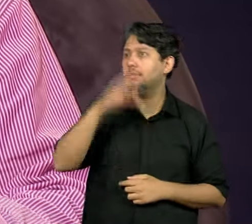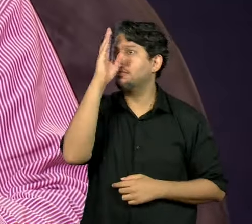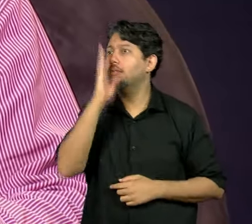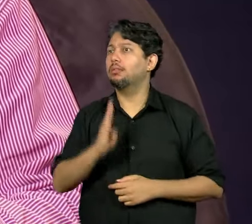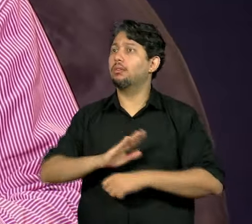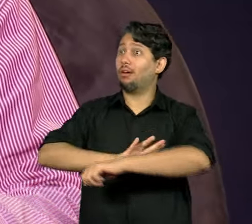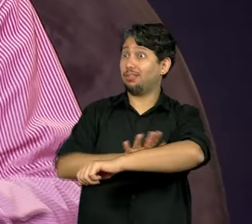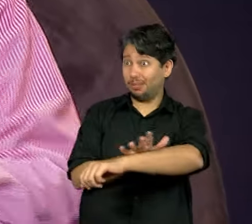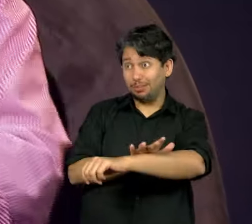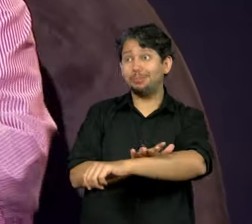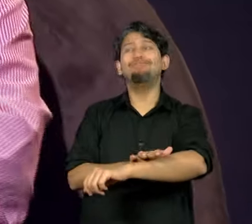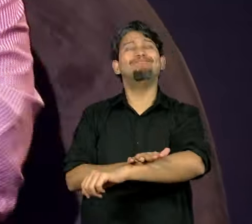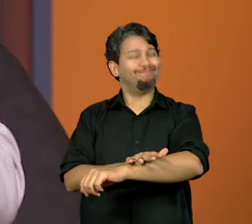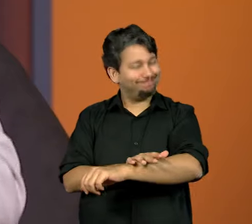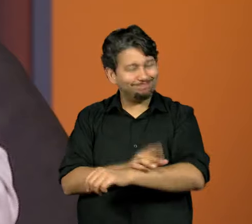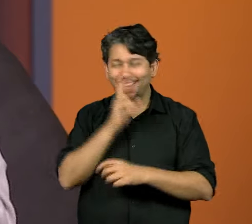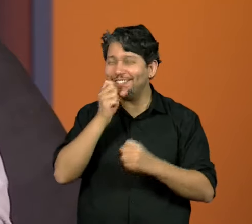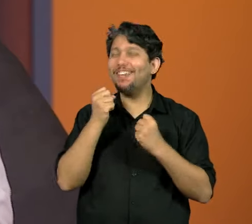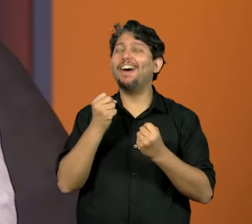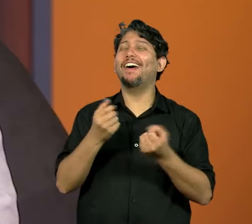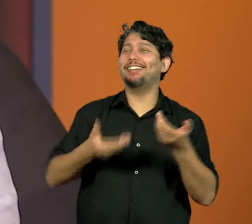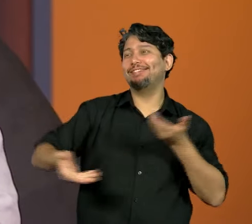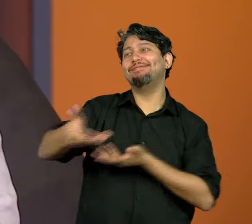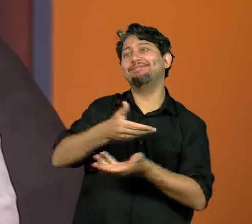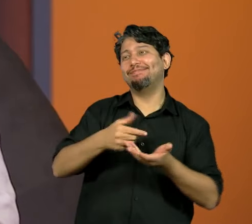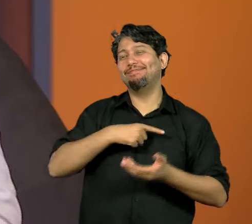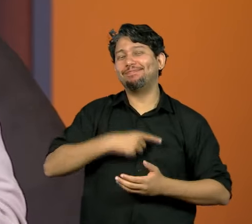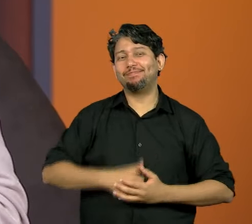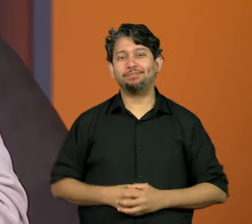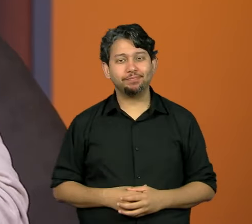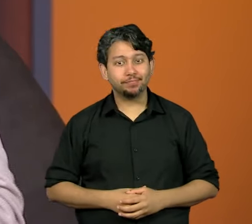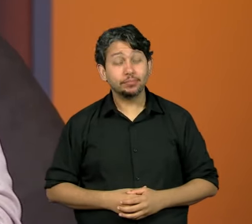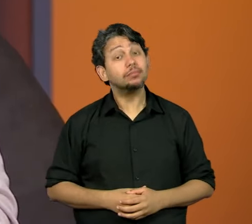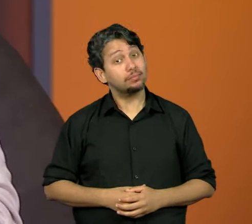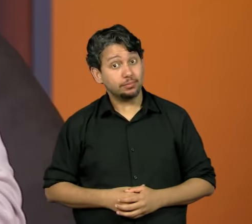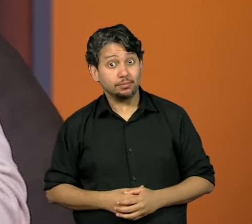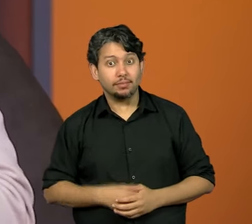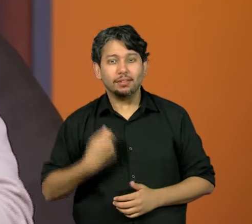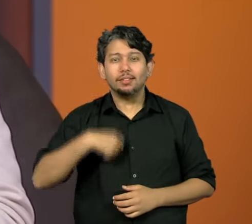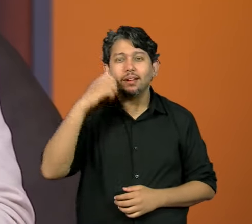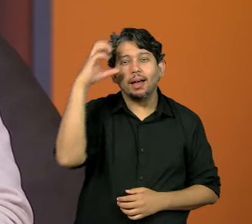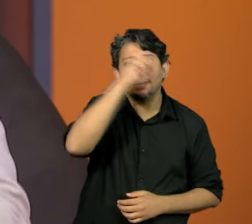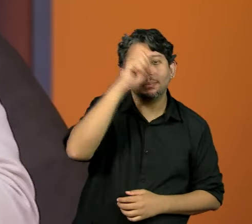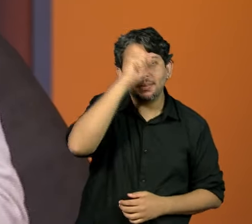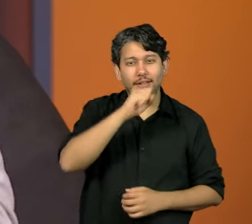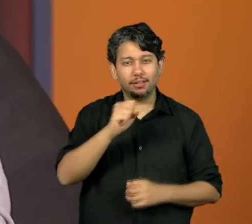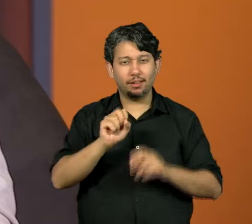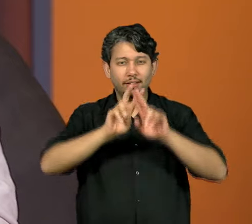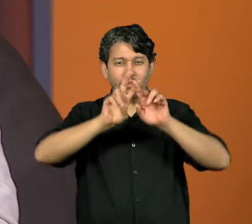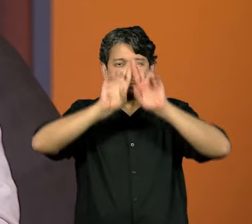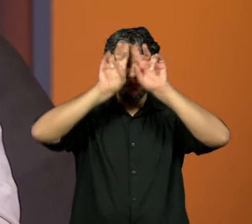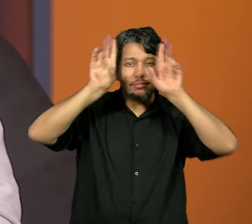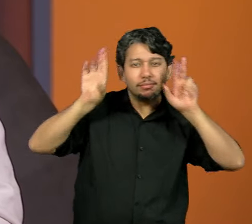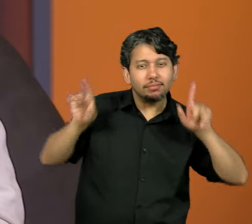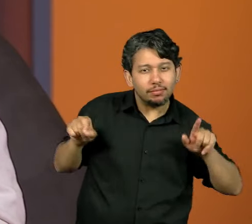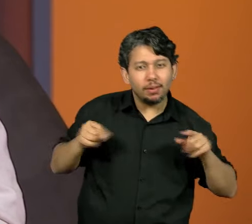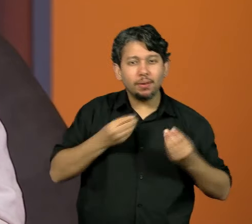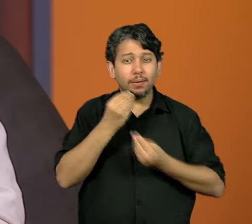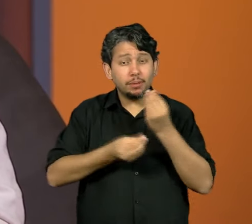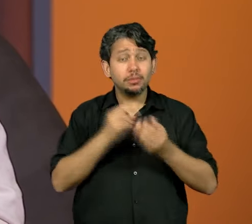relações sociais. Olha, pode-se dizer que o letramento racial é uma ferramenta para educar. Pensando nisso,